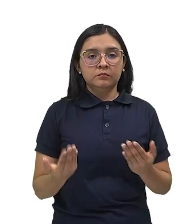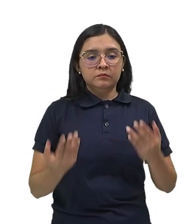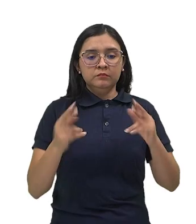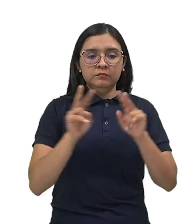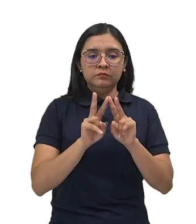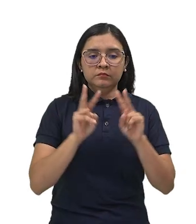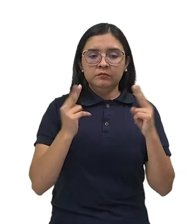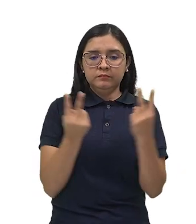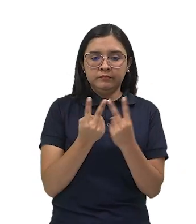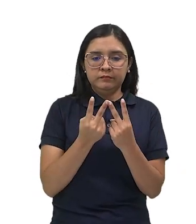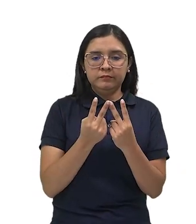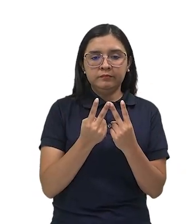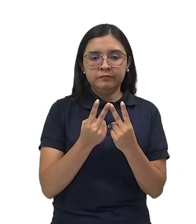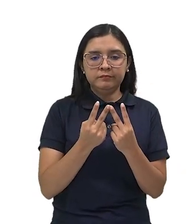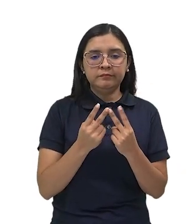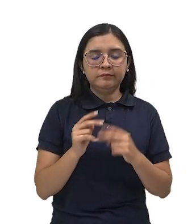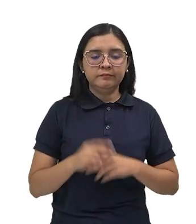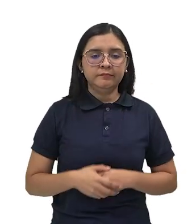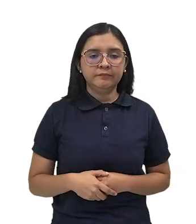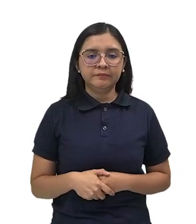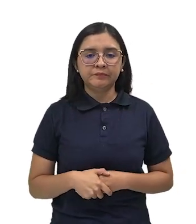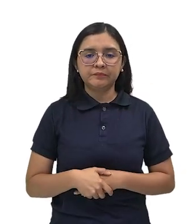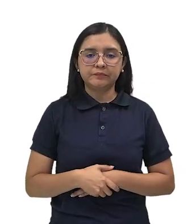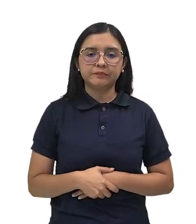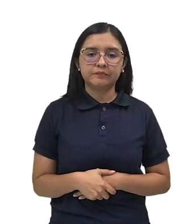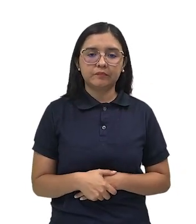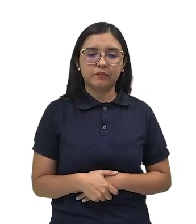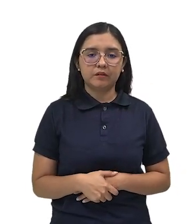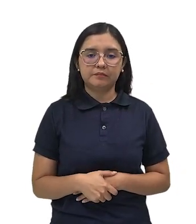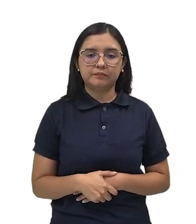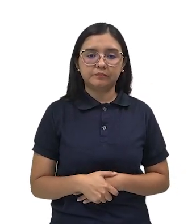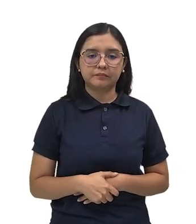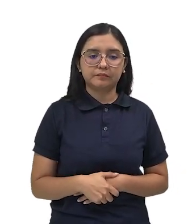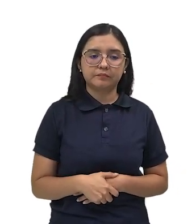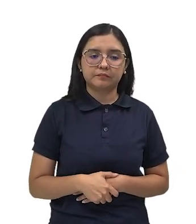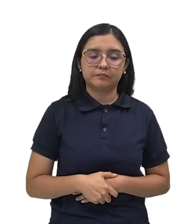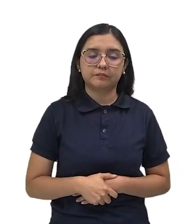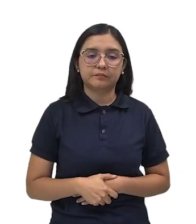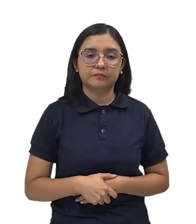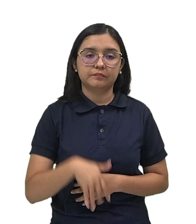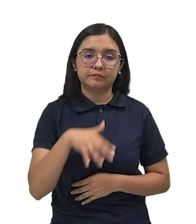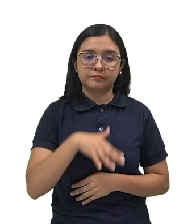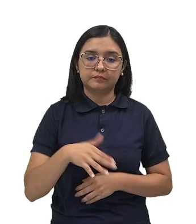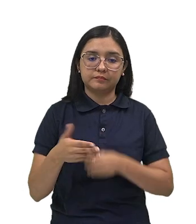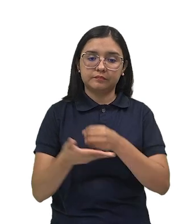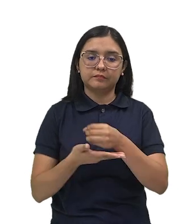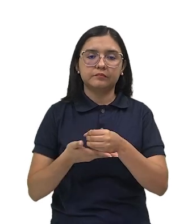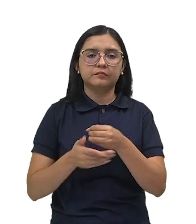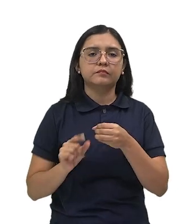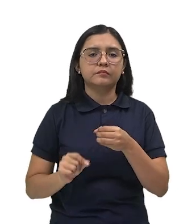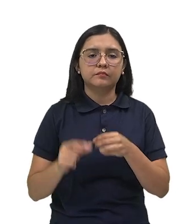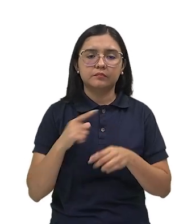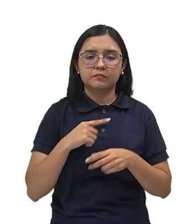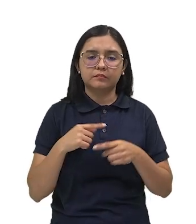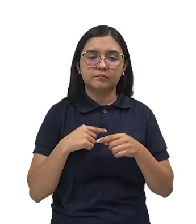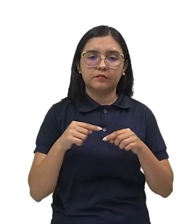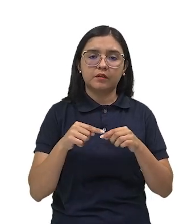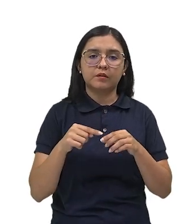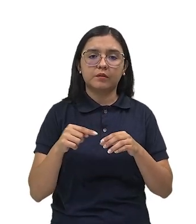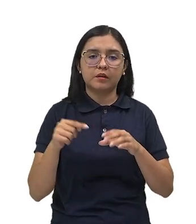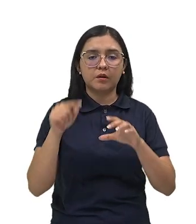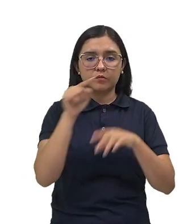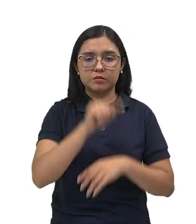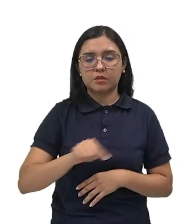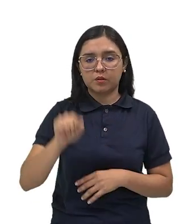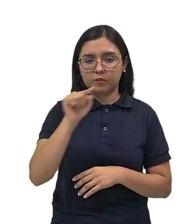ó, ele é a área da base, mas o que que nós temos na base? Nós temos um círculo, a